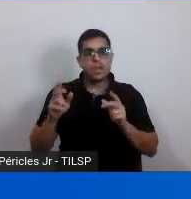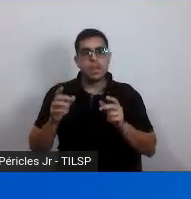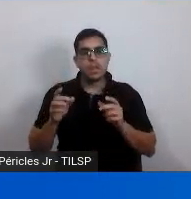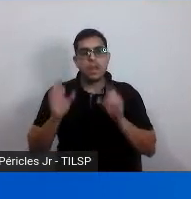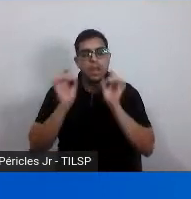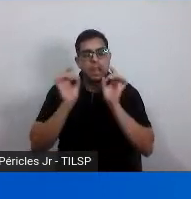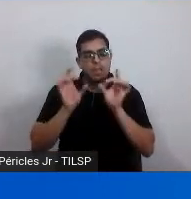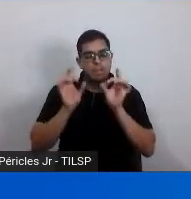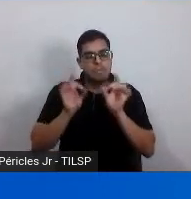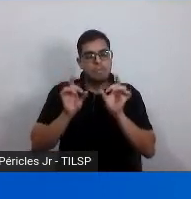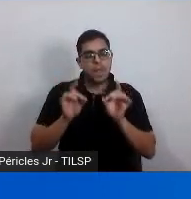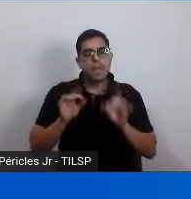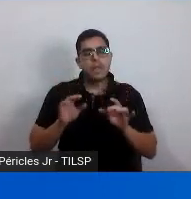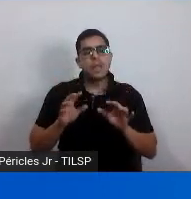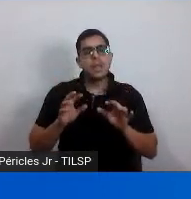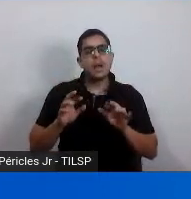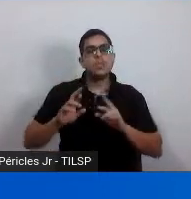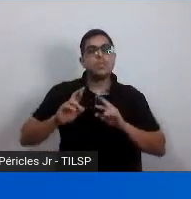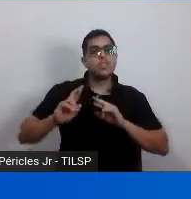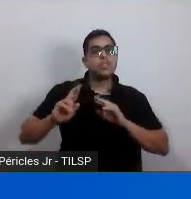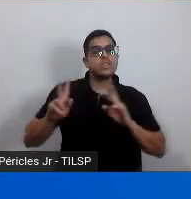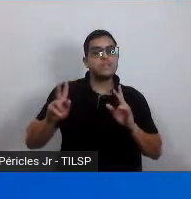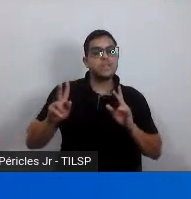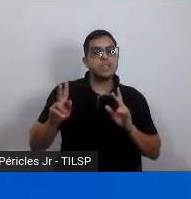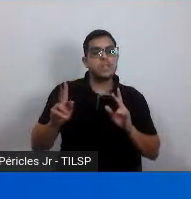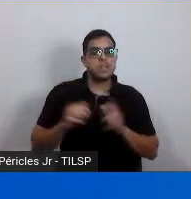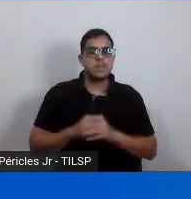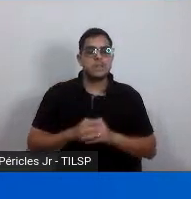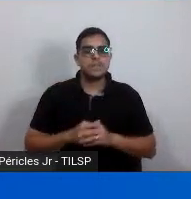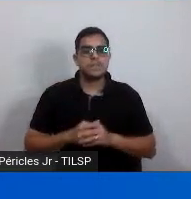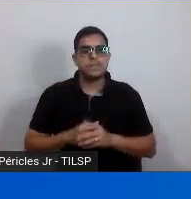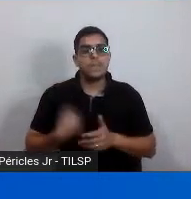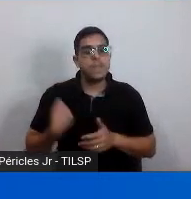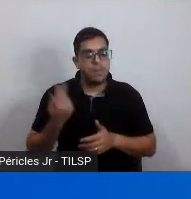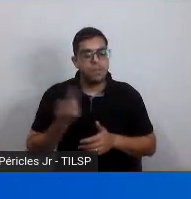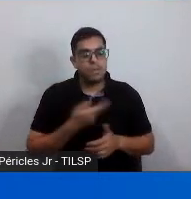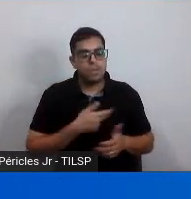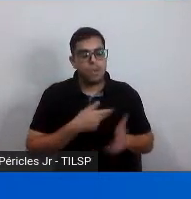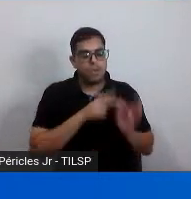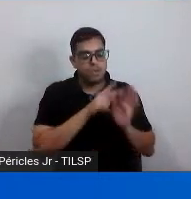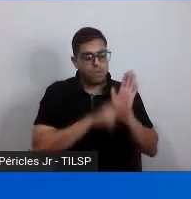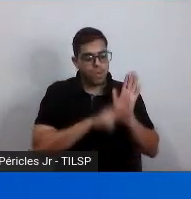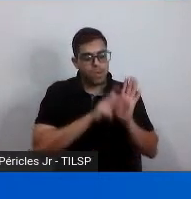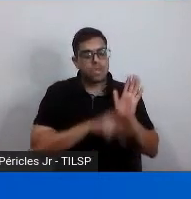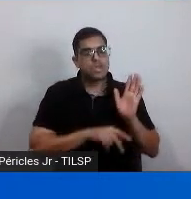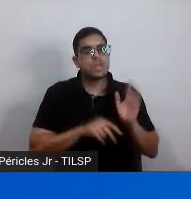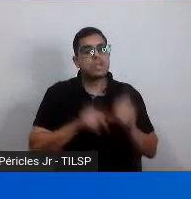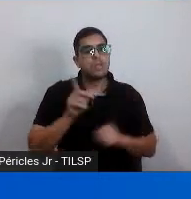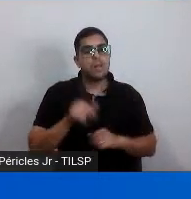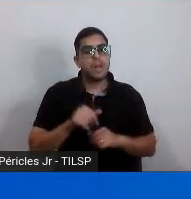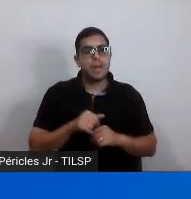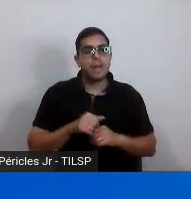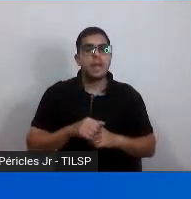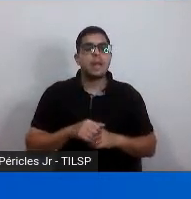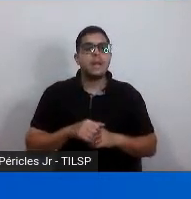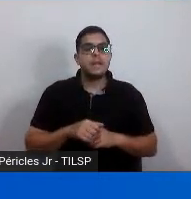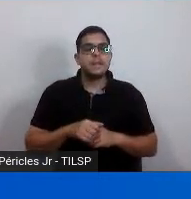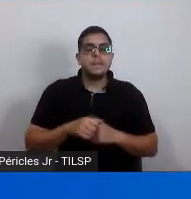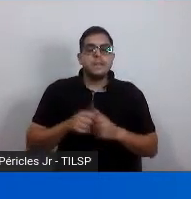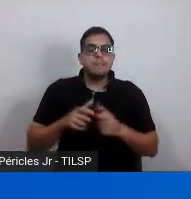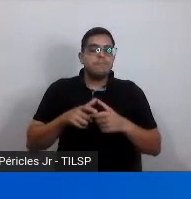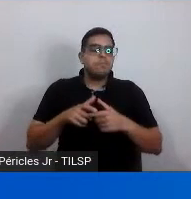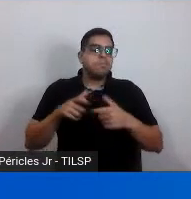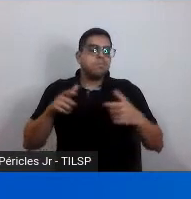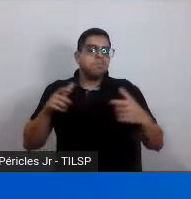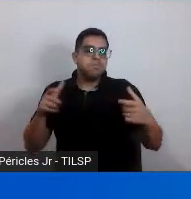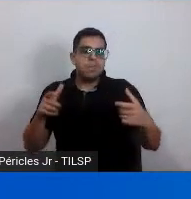mais do nosso projeto guardadas as possibilidades que nós temos de uma de uma fala generalista mas